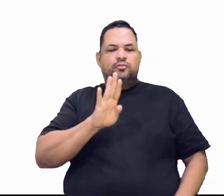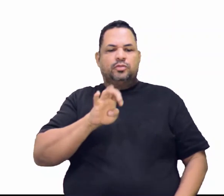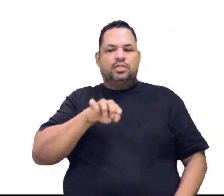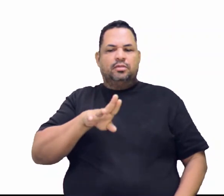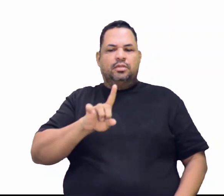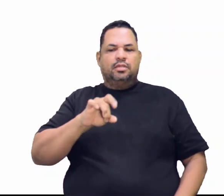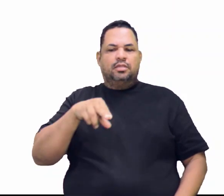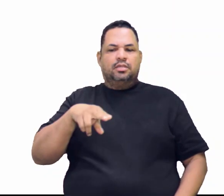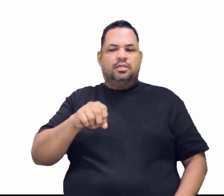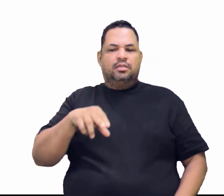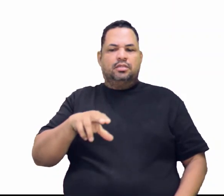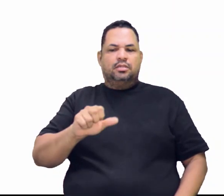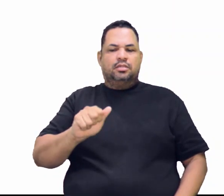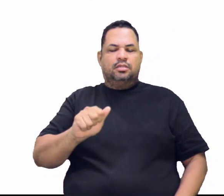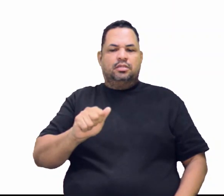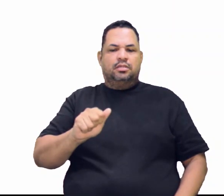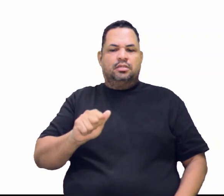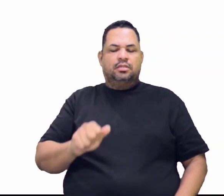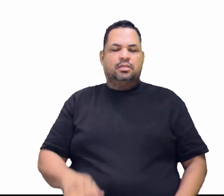Tupinabarana.